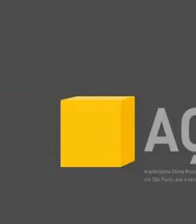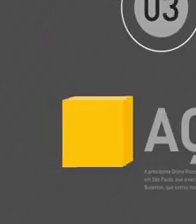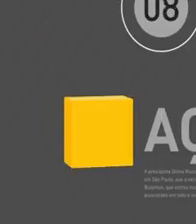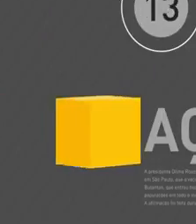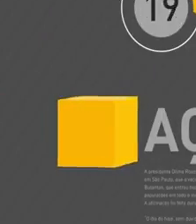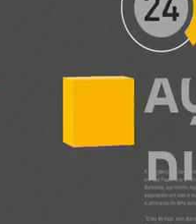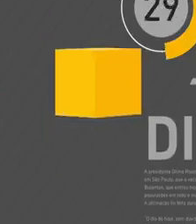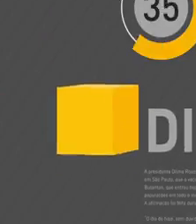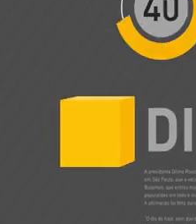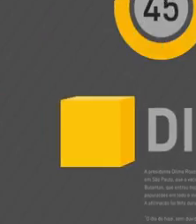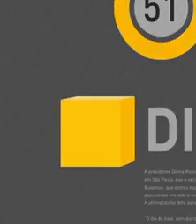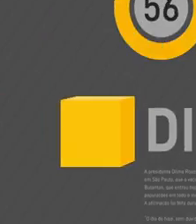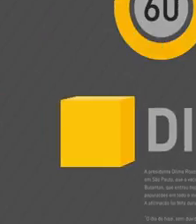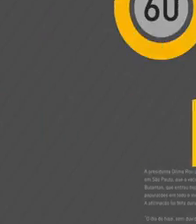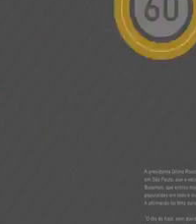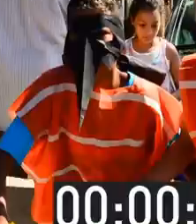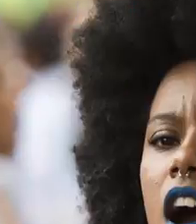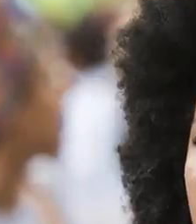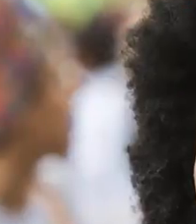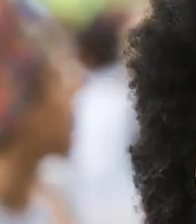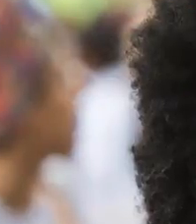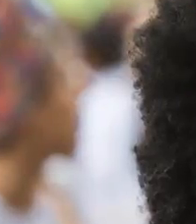Federal r